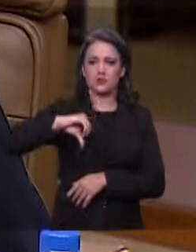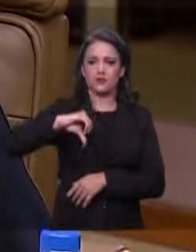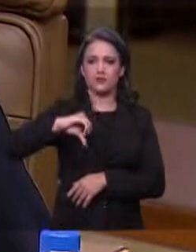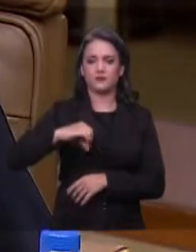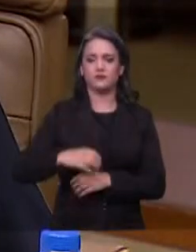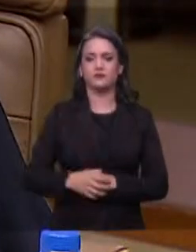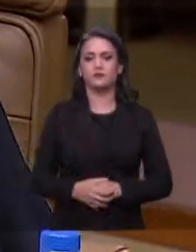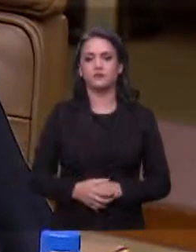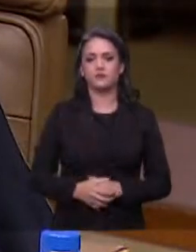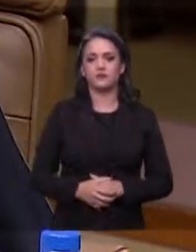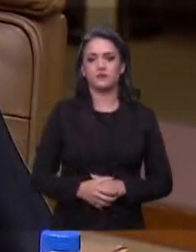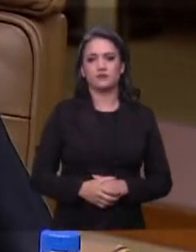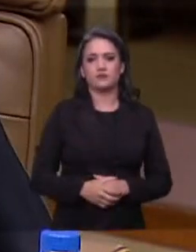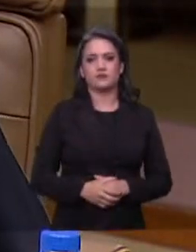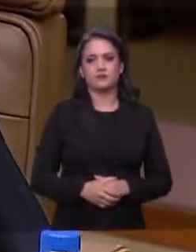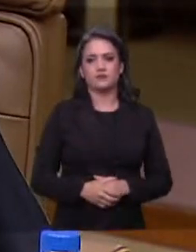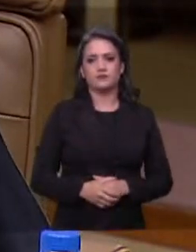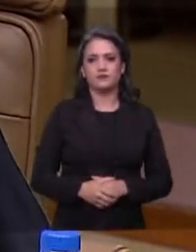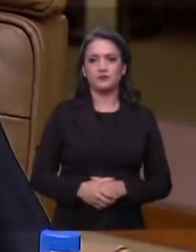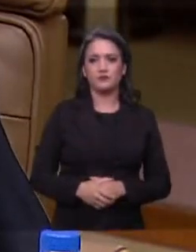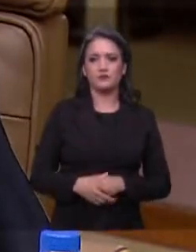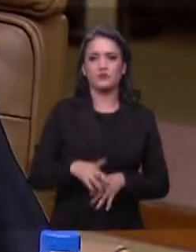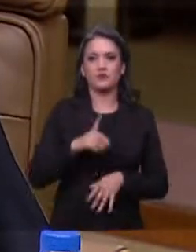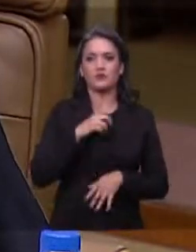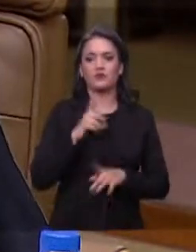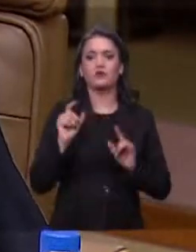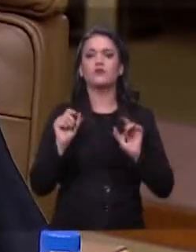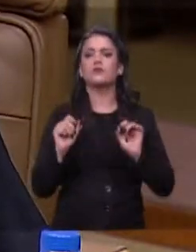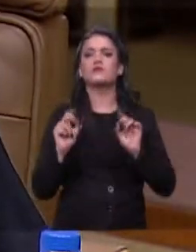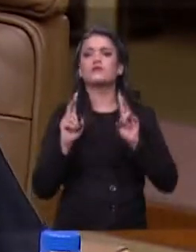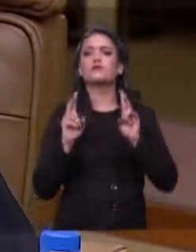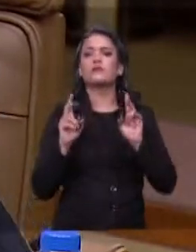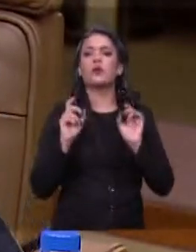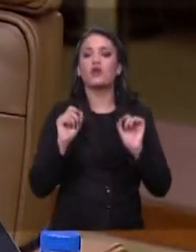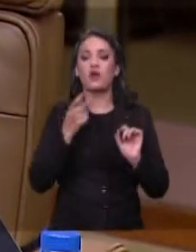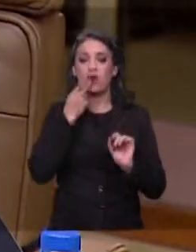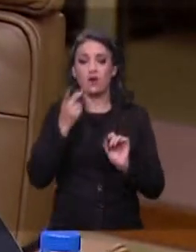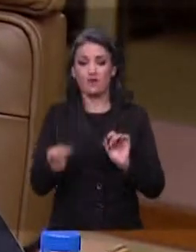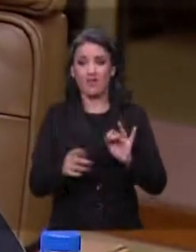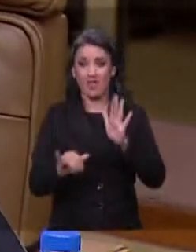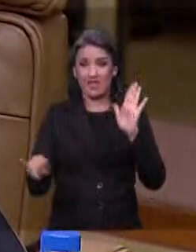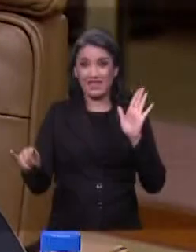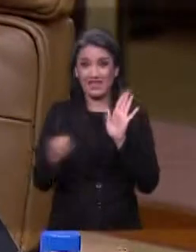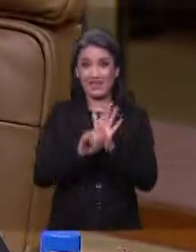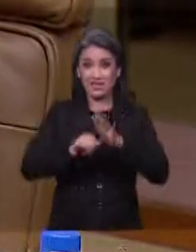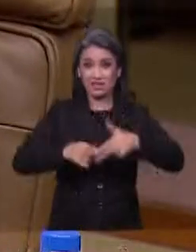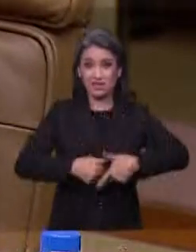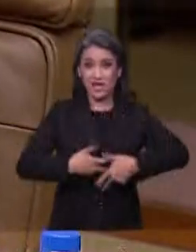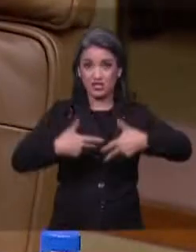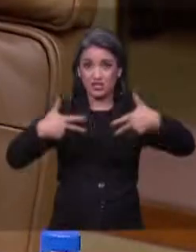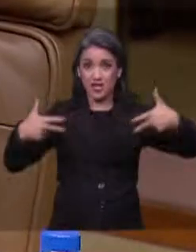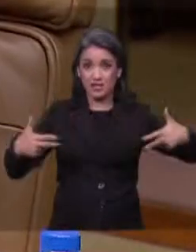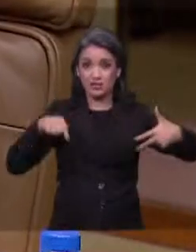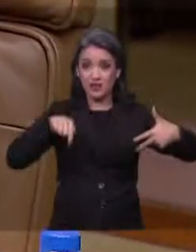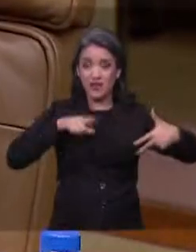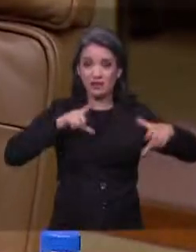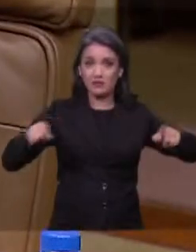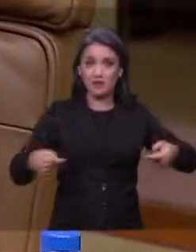que foi precisamente no sentido de reconhecer que a identidade étnica